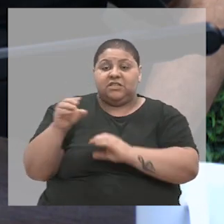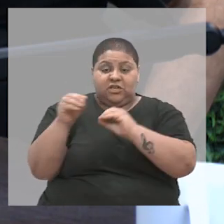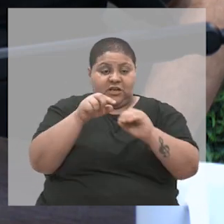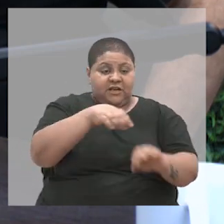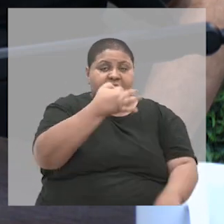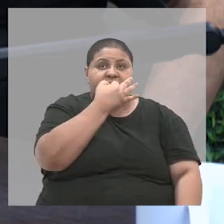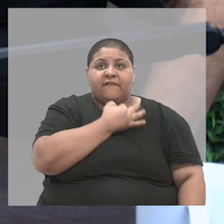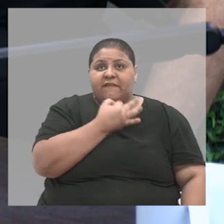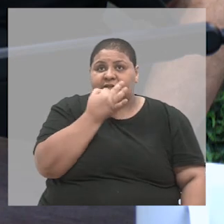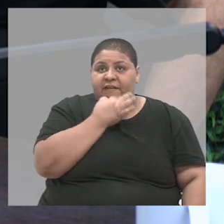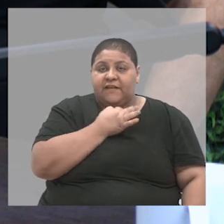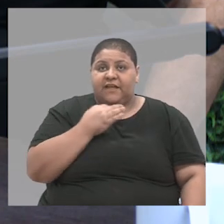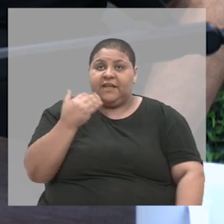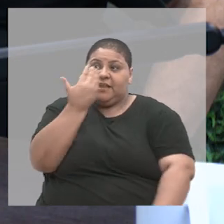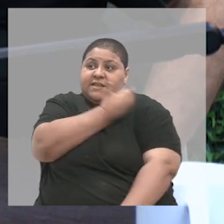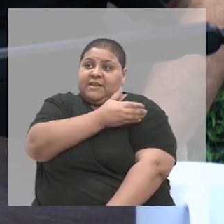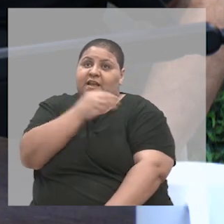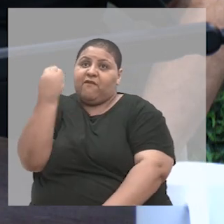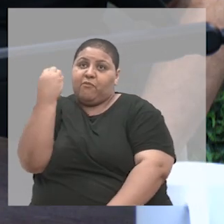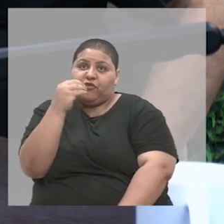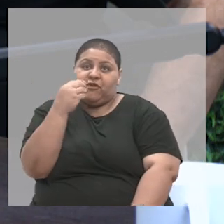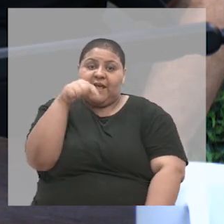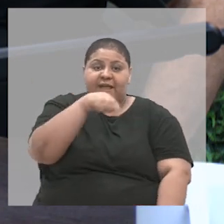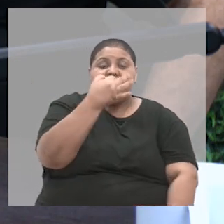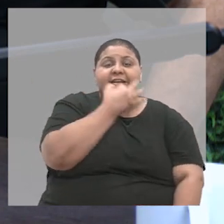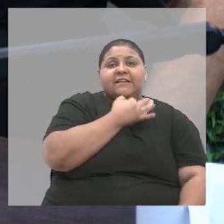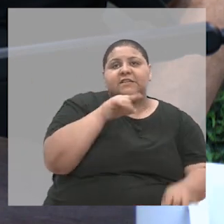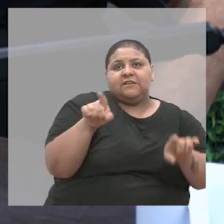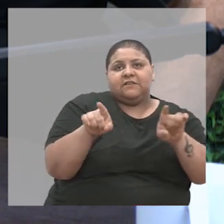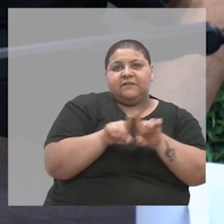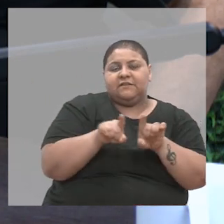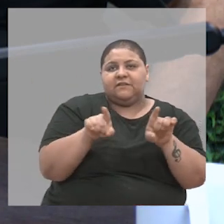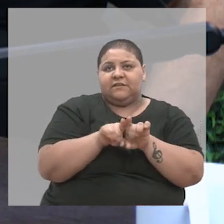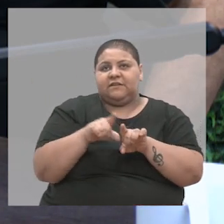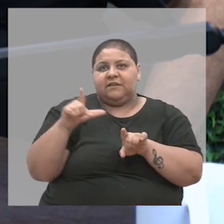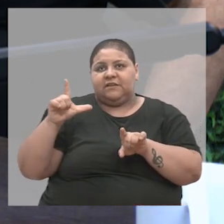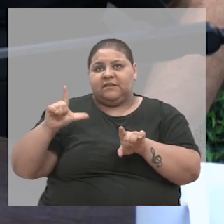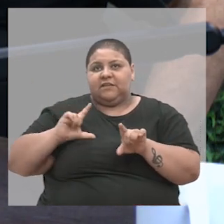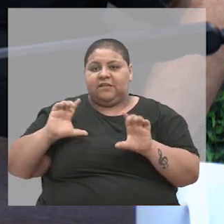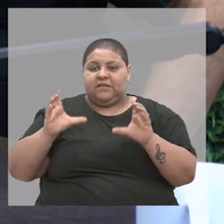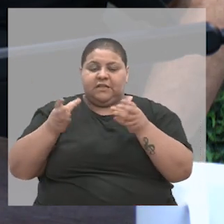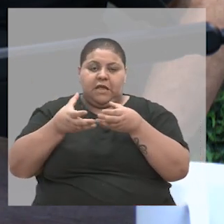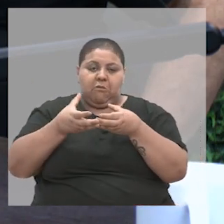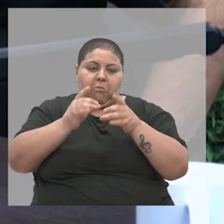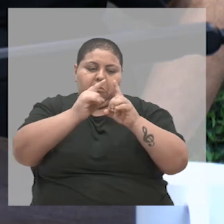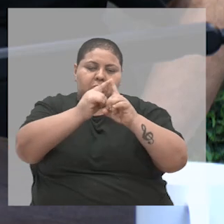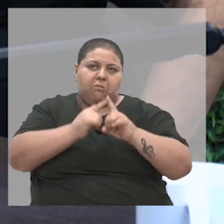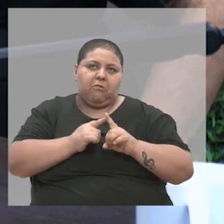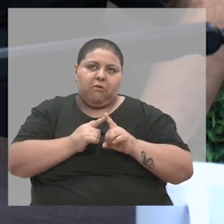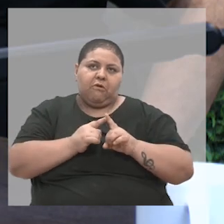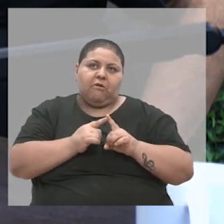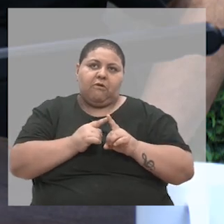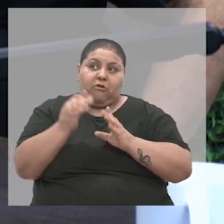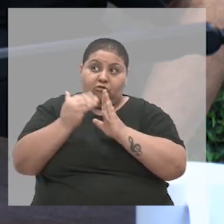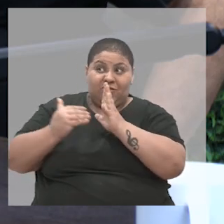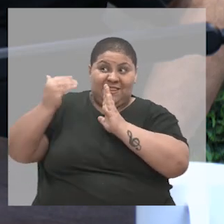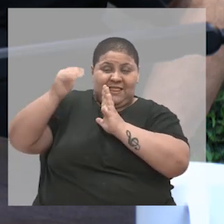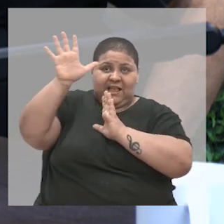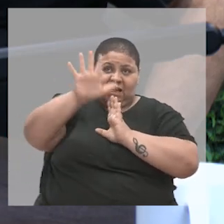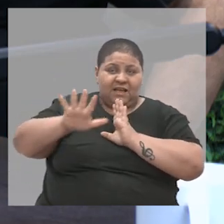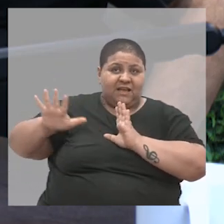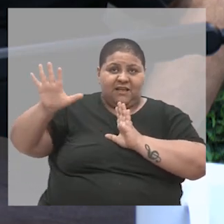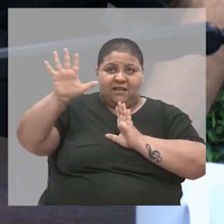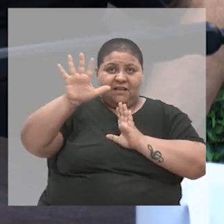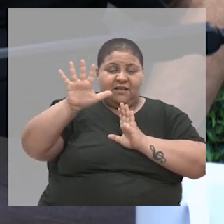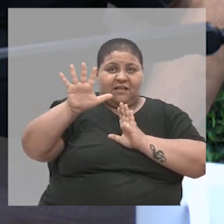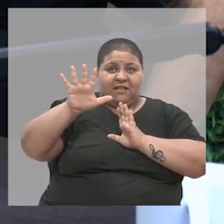eu treinava em Porto Alegre e em Caxias, porque quando tu quer jogar um campeonato de nível nacional, não seria